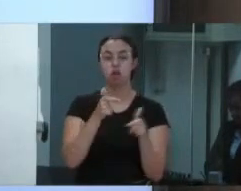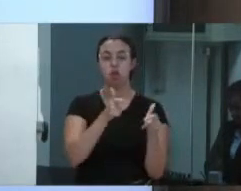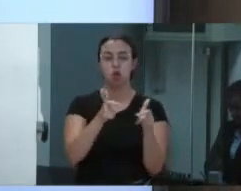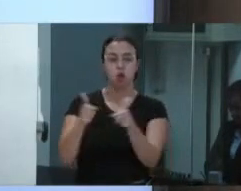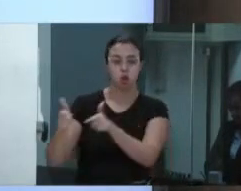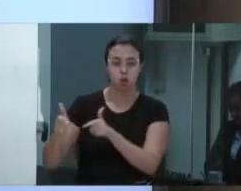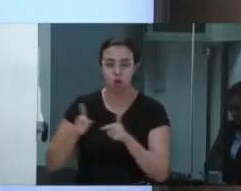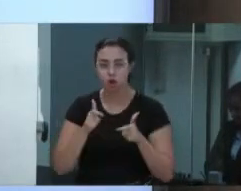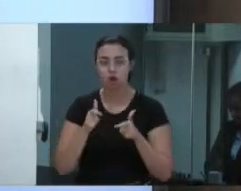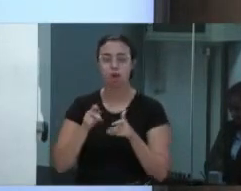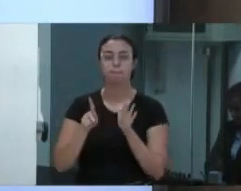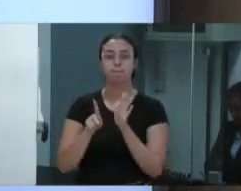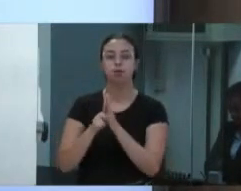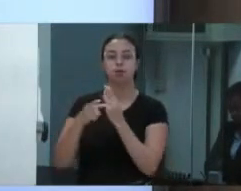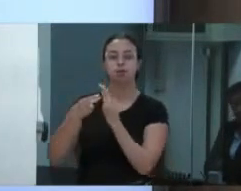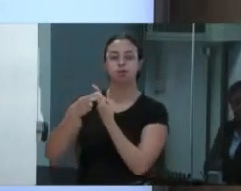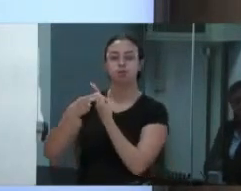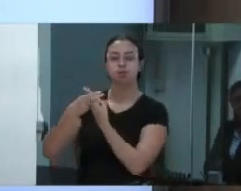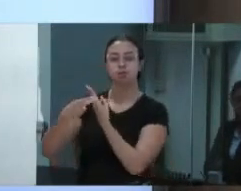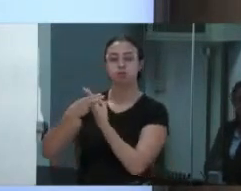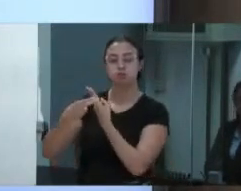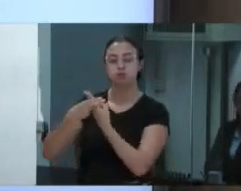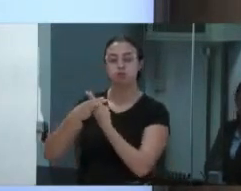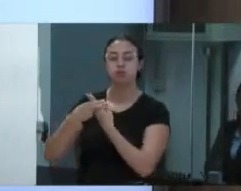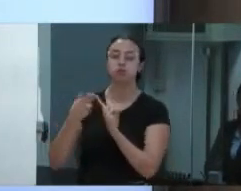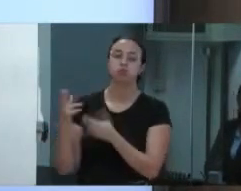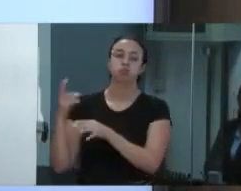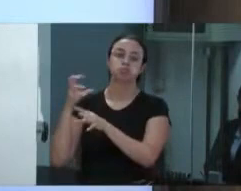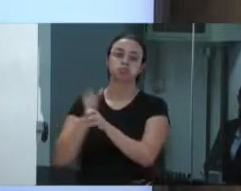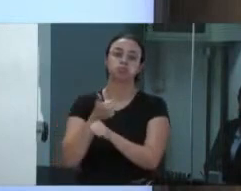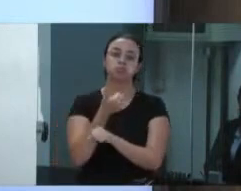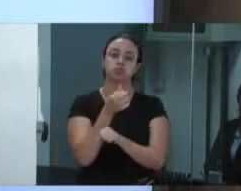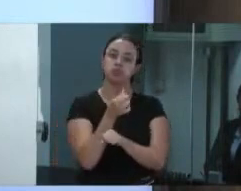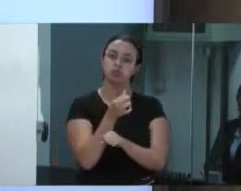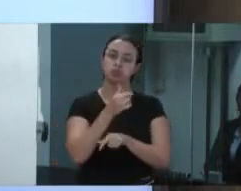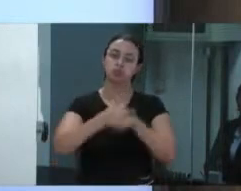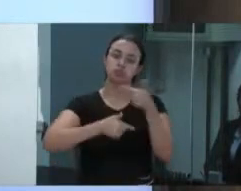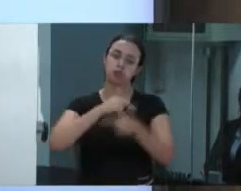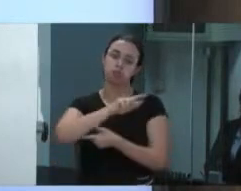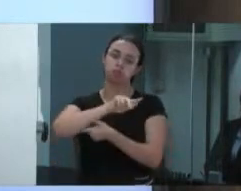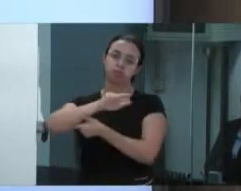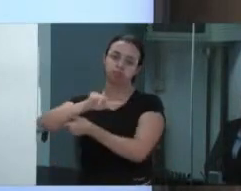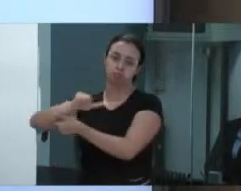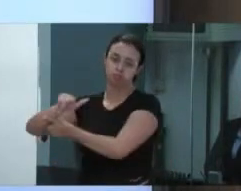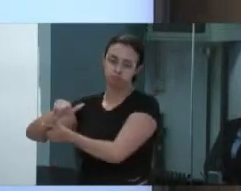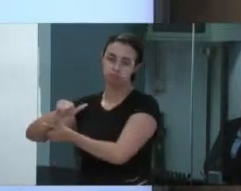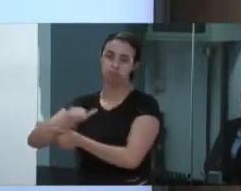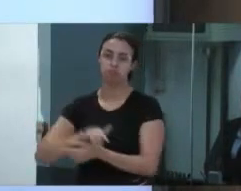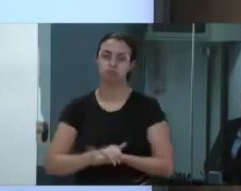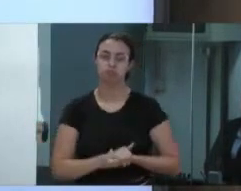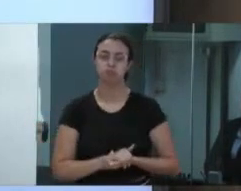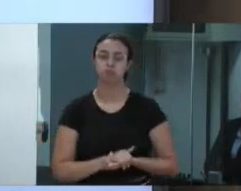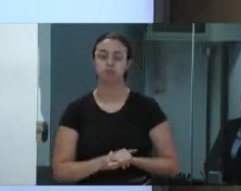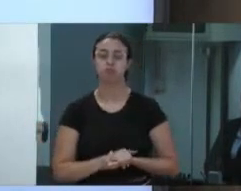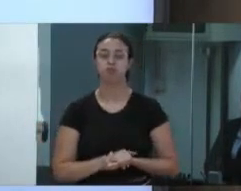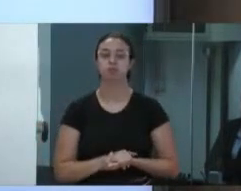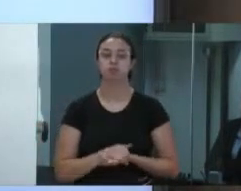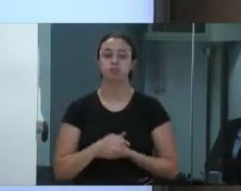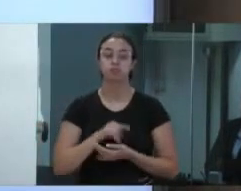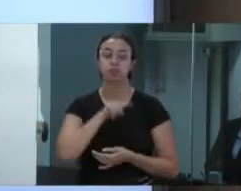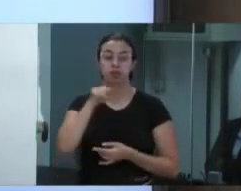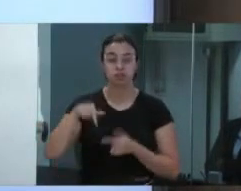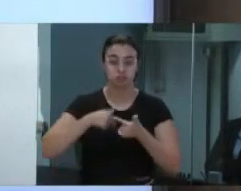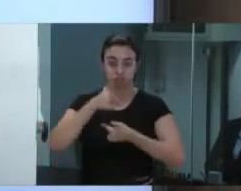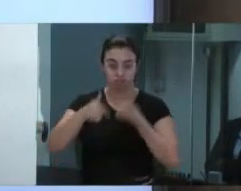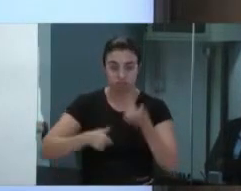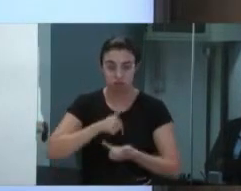espaços do SUAS, num total de 16 serviços. Né? E aí eles estão distribuídos aí, né, nesses serviços